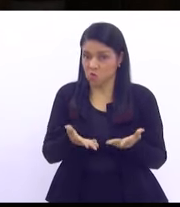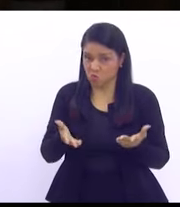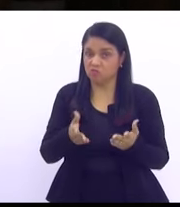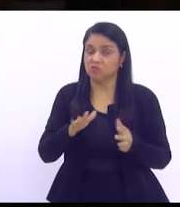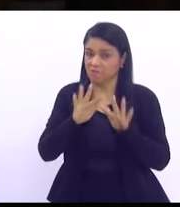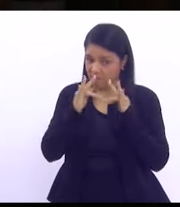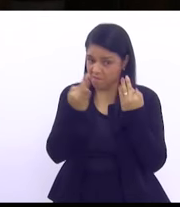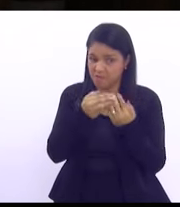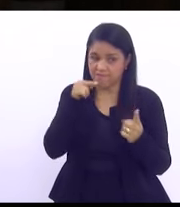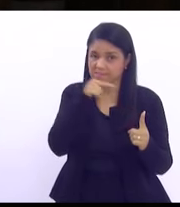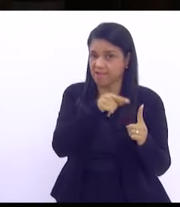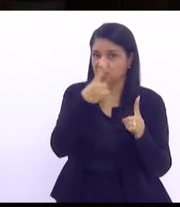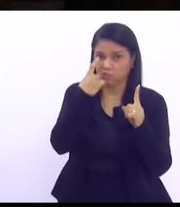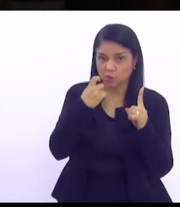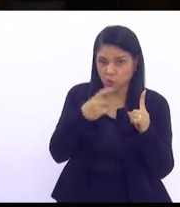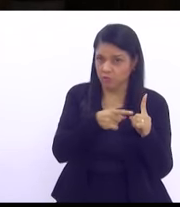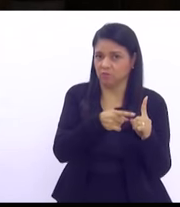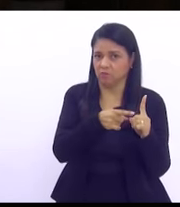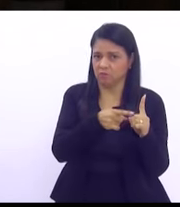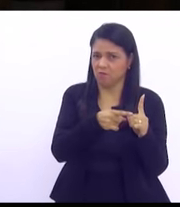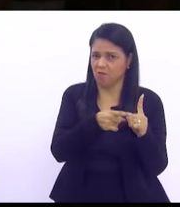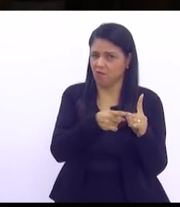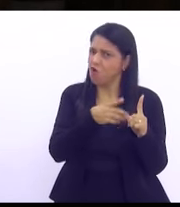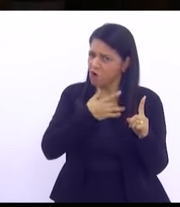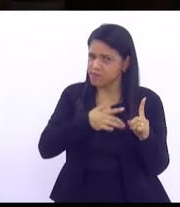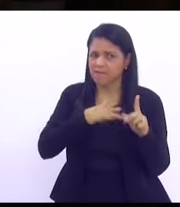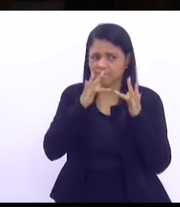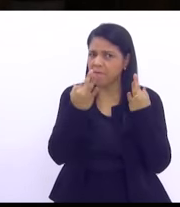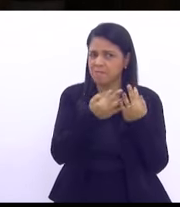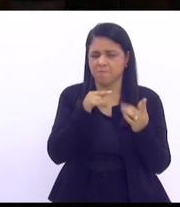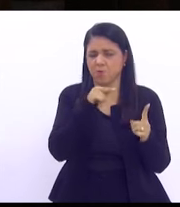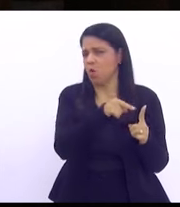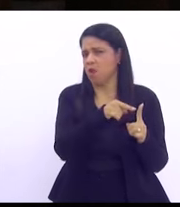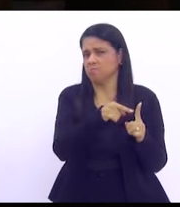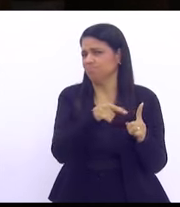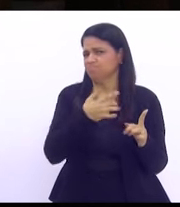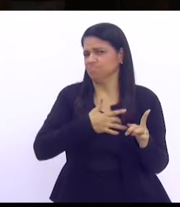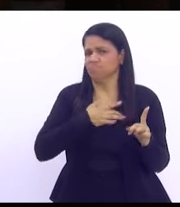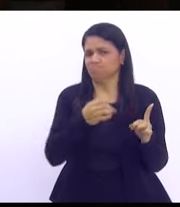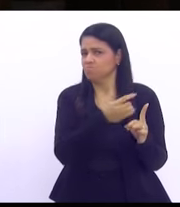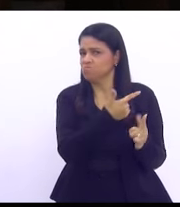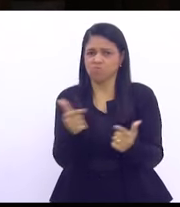Iria lamentar pela família, mas por ele não. E o que, que eles fizeram?